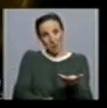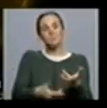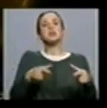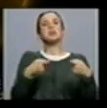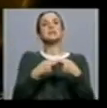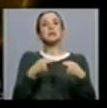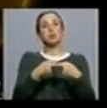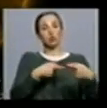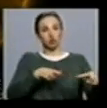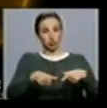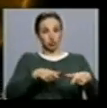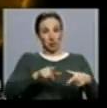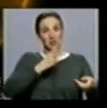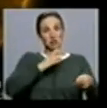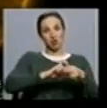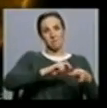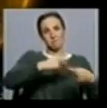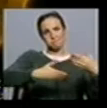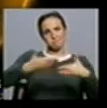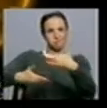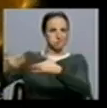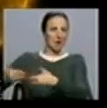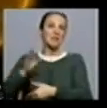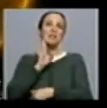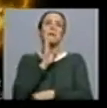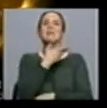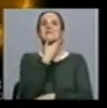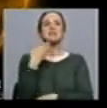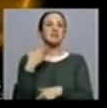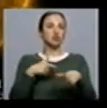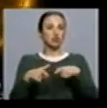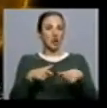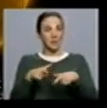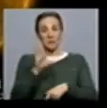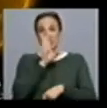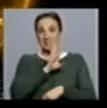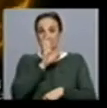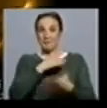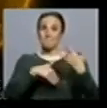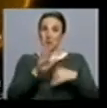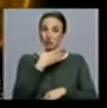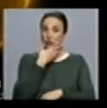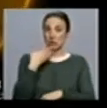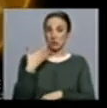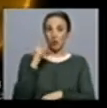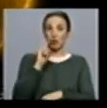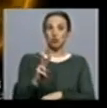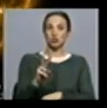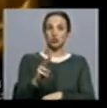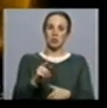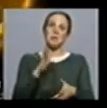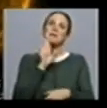de transportes de energia e que obedecem, no fundo, à eficiência. Se for mais eficiente, de acordo com uma certa pressão